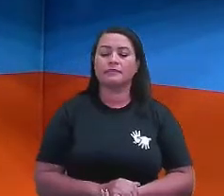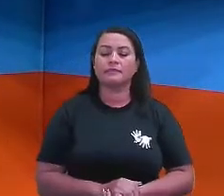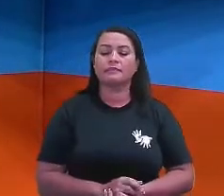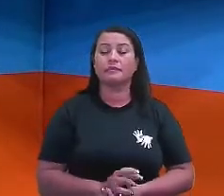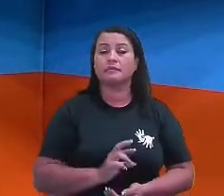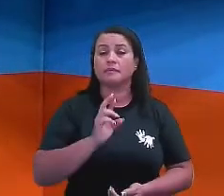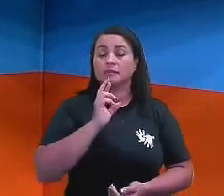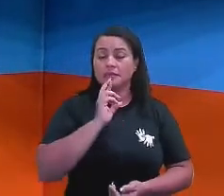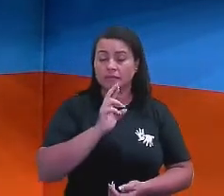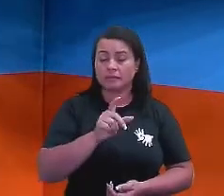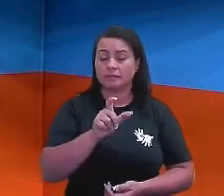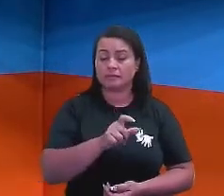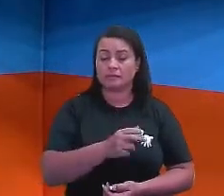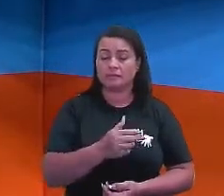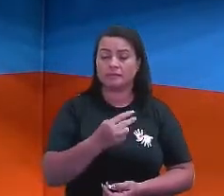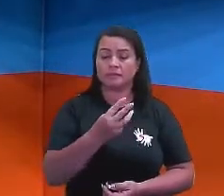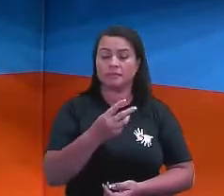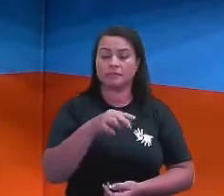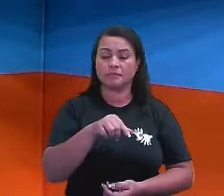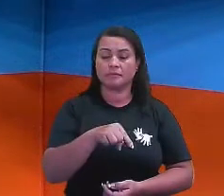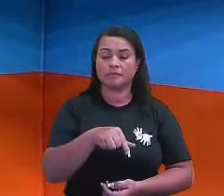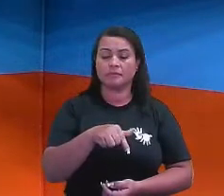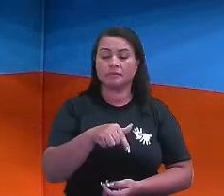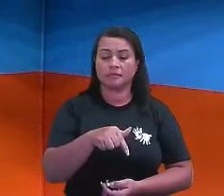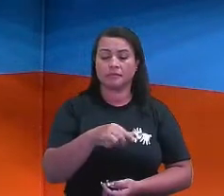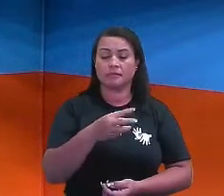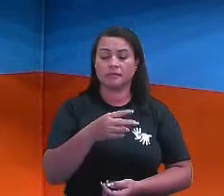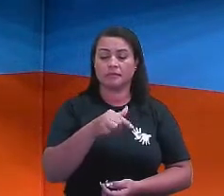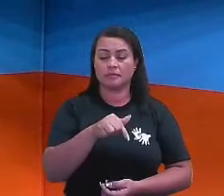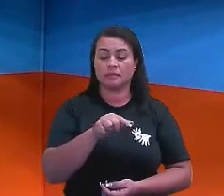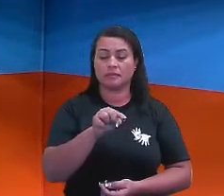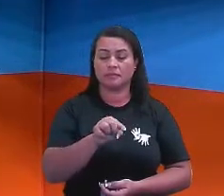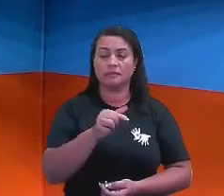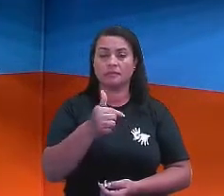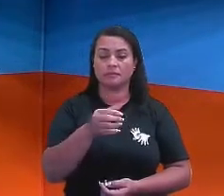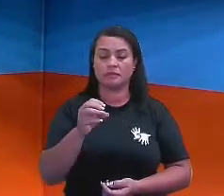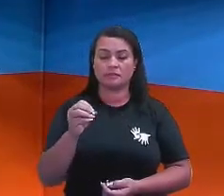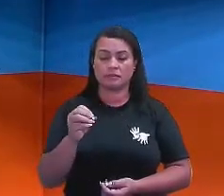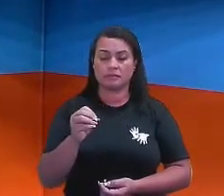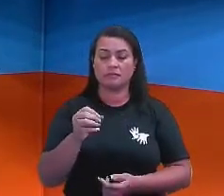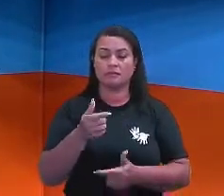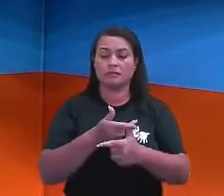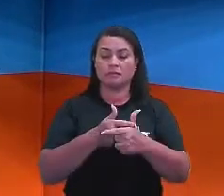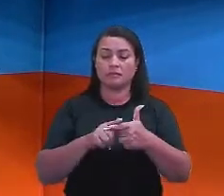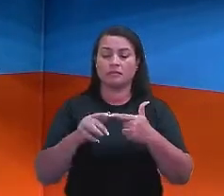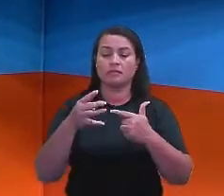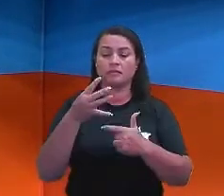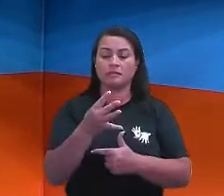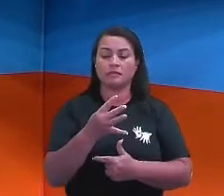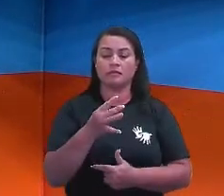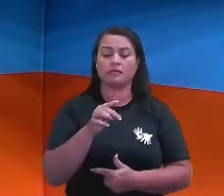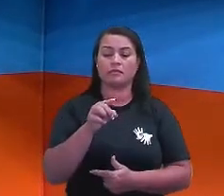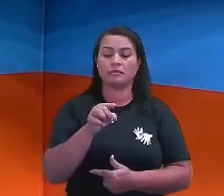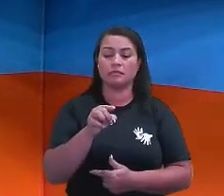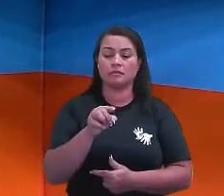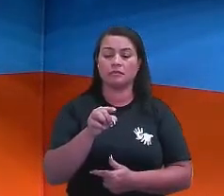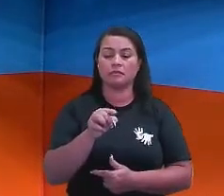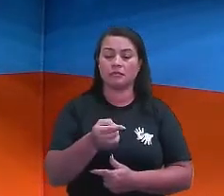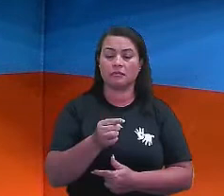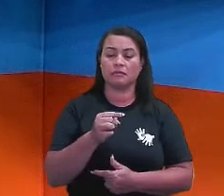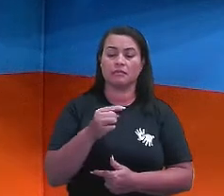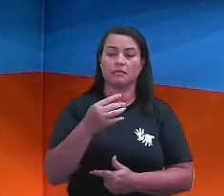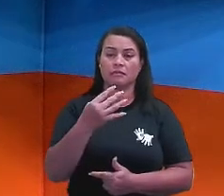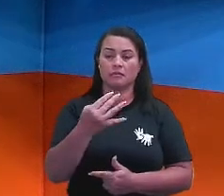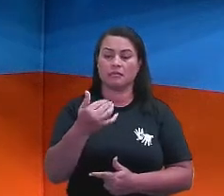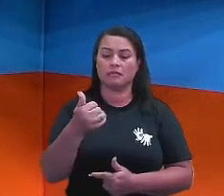aí, 37.200 eu vou dividir por 4.419. Porque, veja, ele está aqui ao lado do